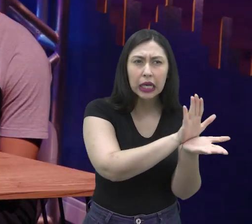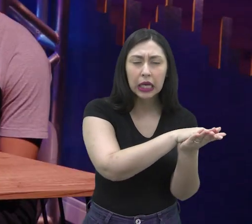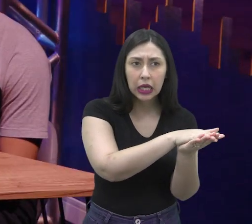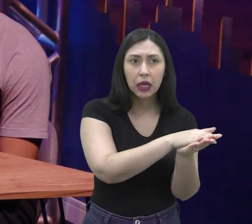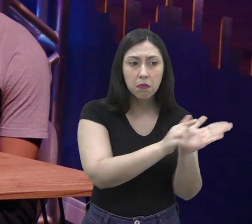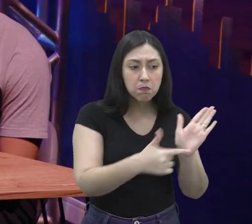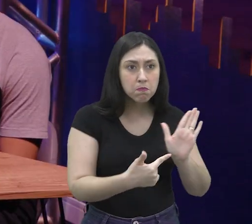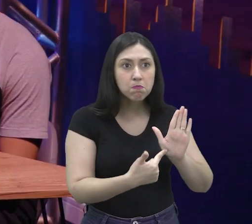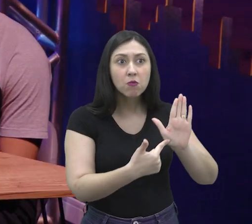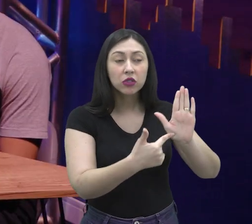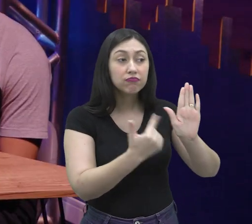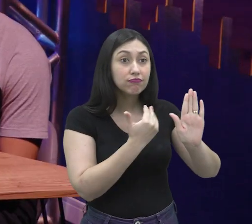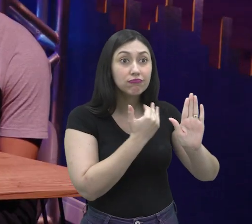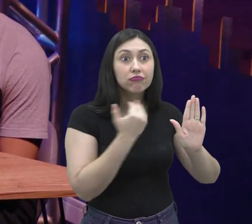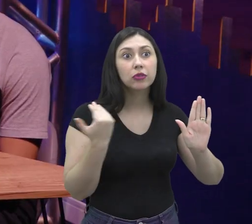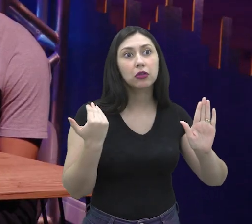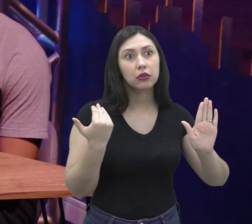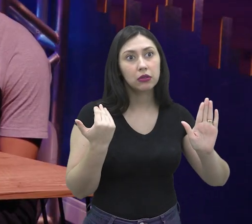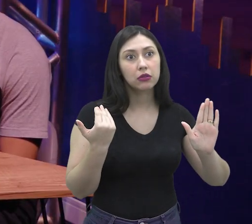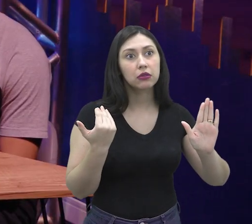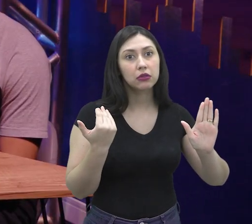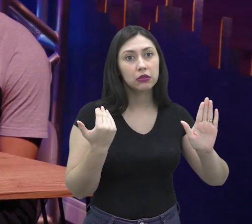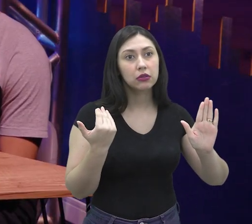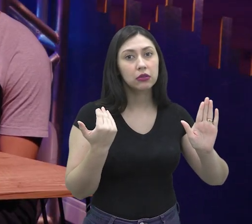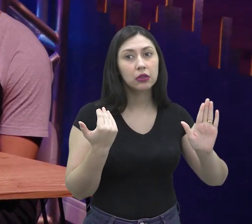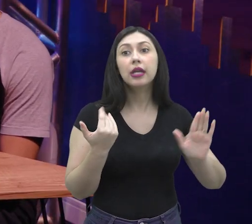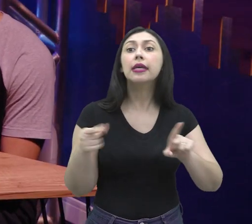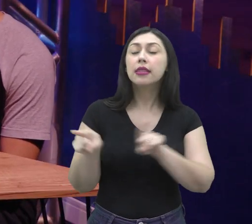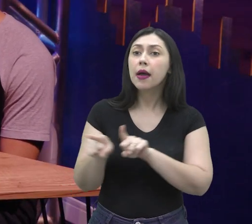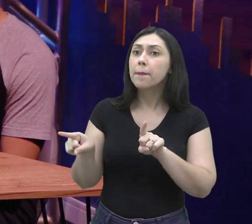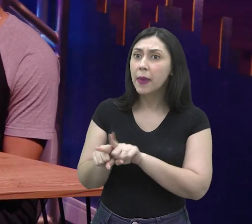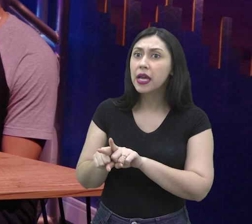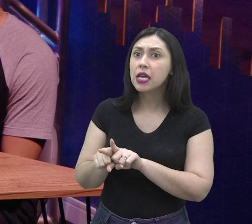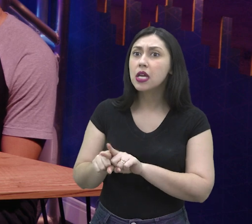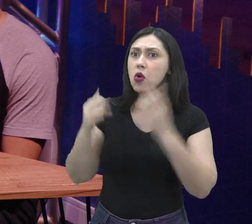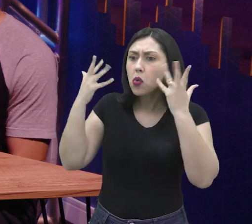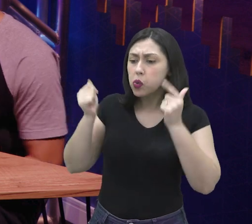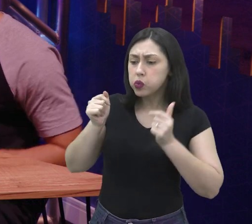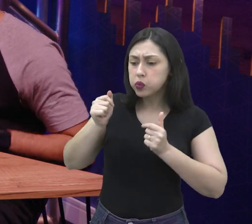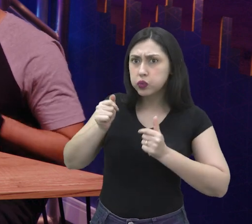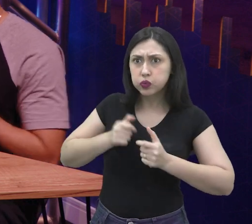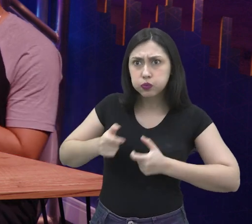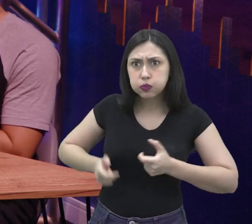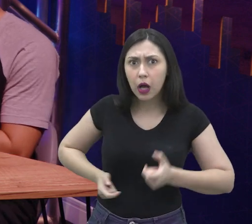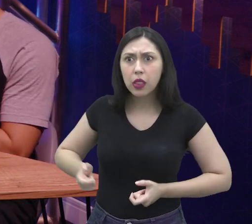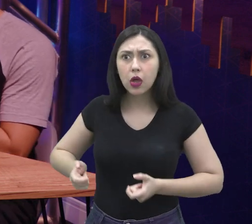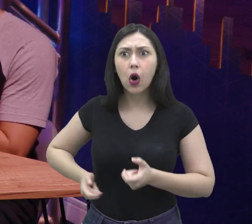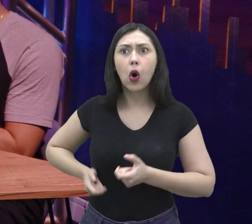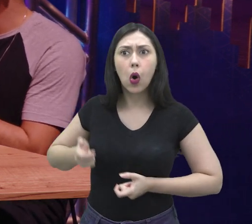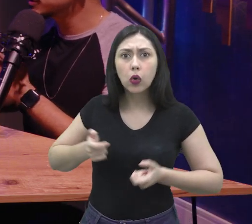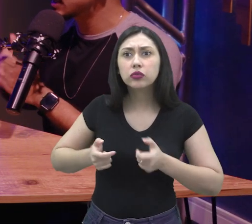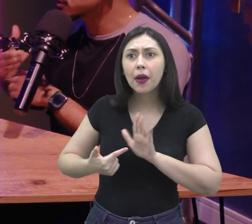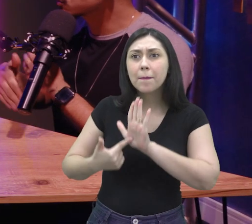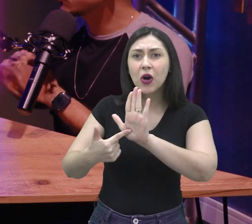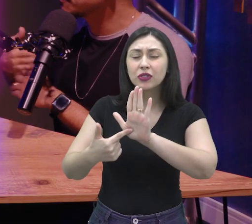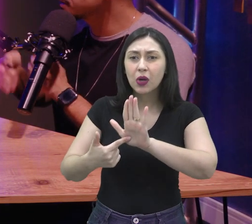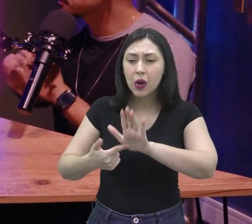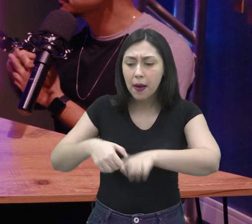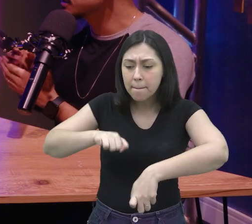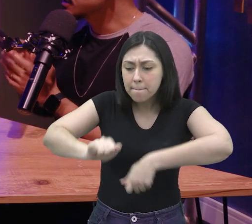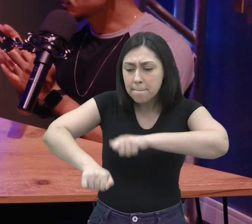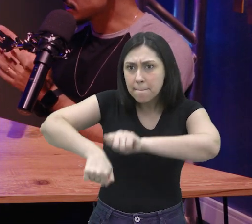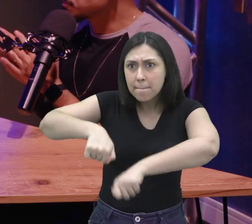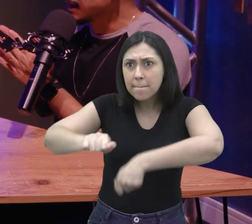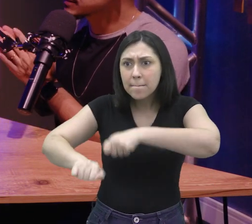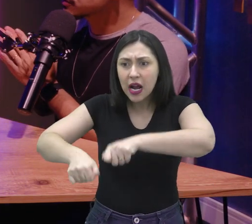jacaré, na verdade, que mostra morto. Teve uma onça, né, que ficou famosa, que ela apareceu nos noticiários com a